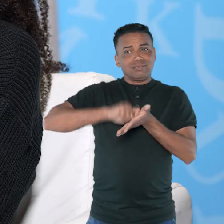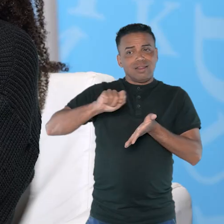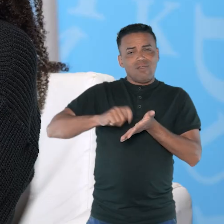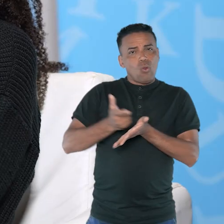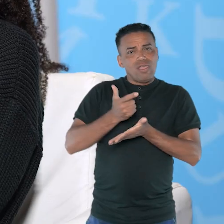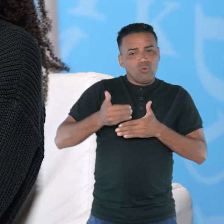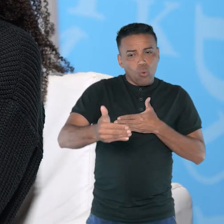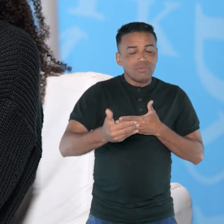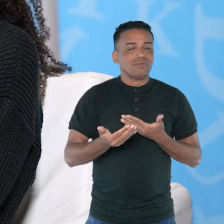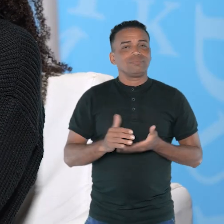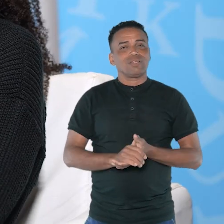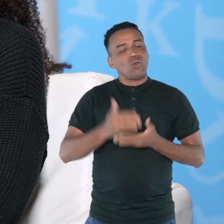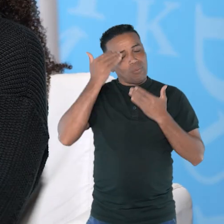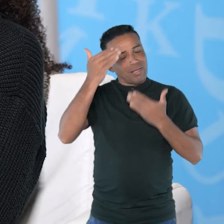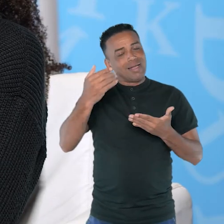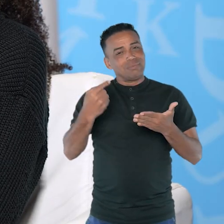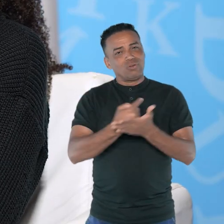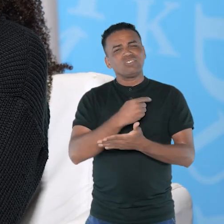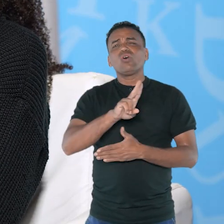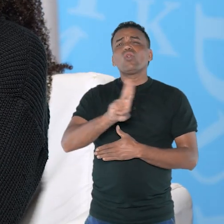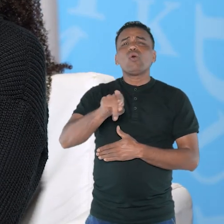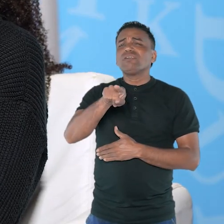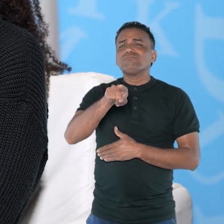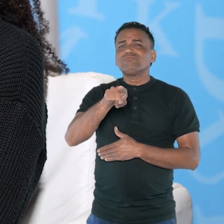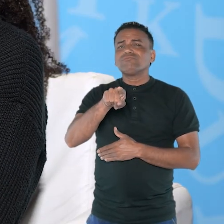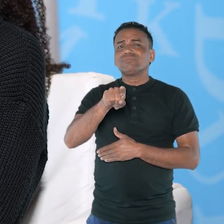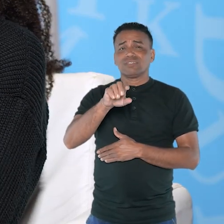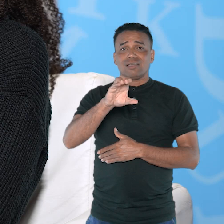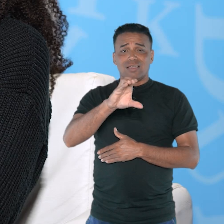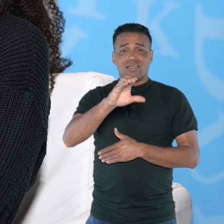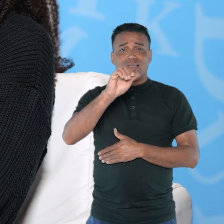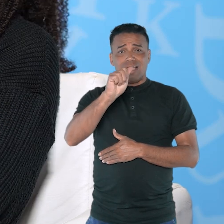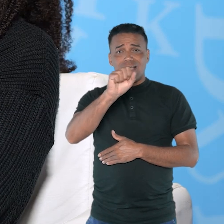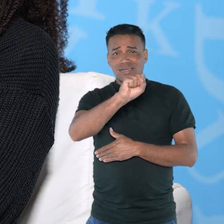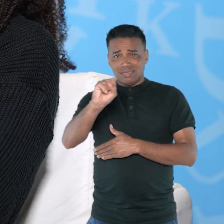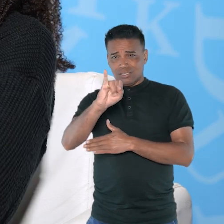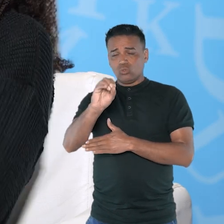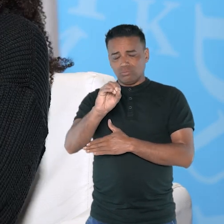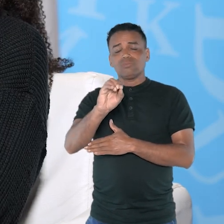Obrigado. Obrigada pela pergunta. Professor, qual é o seu nome? Cássius.